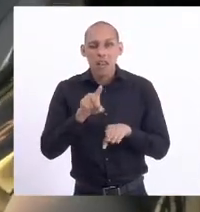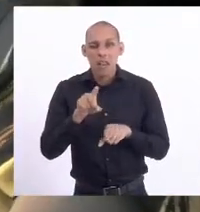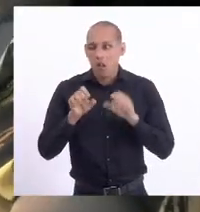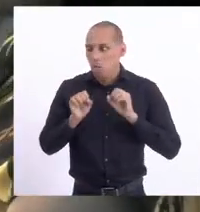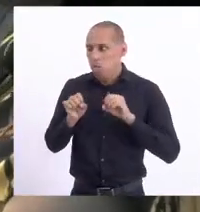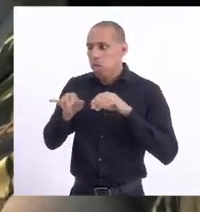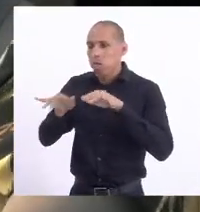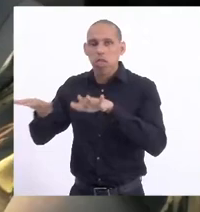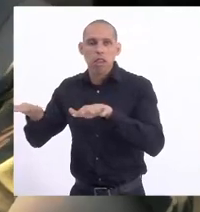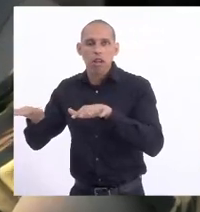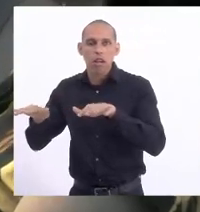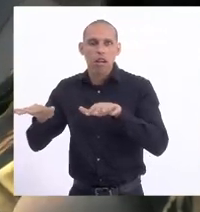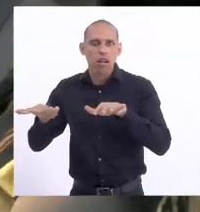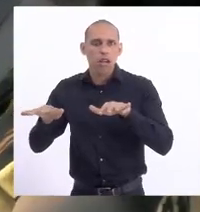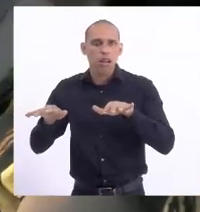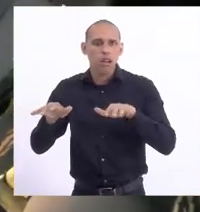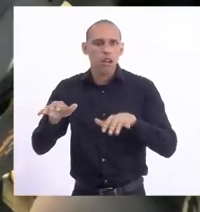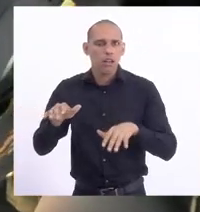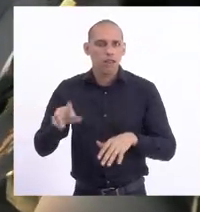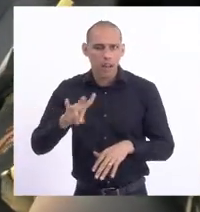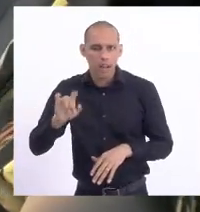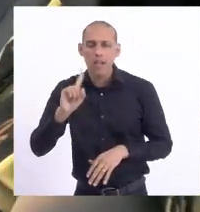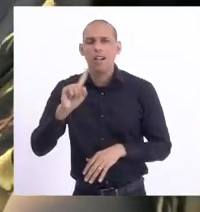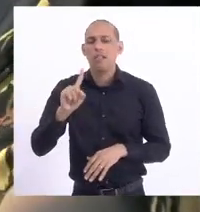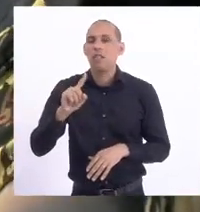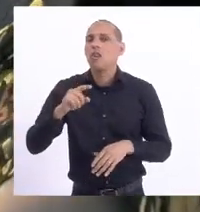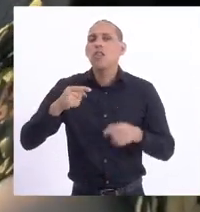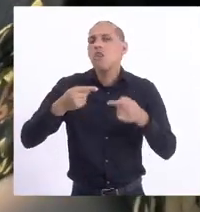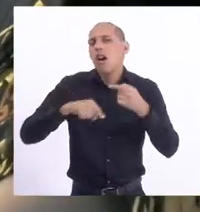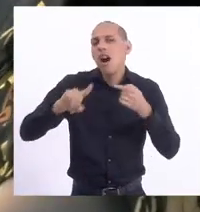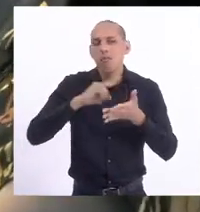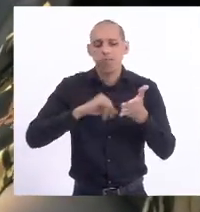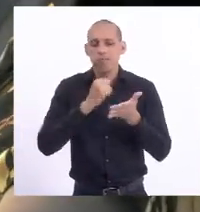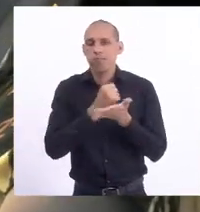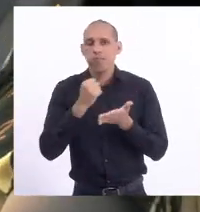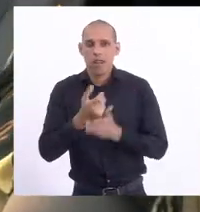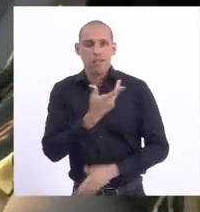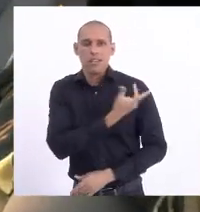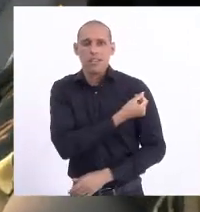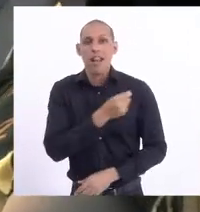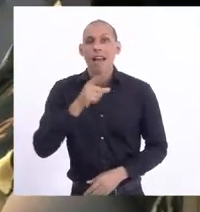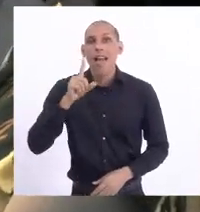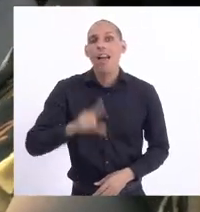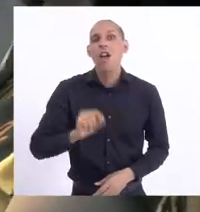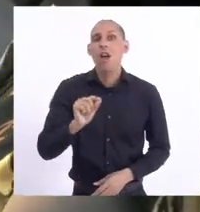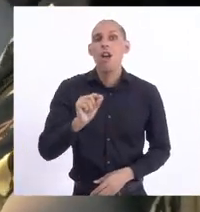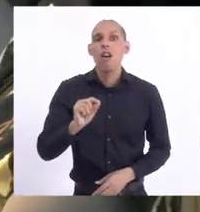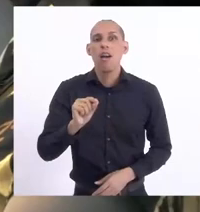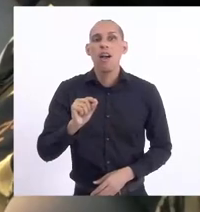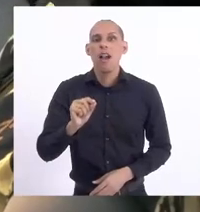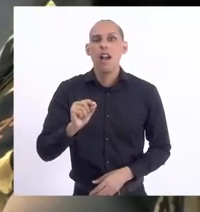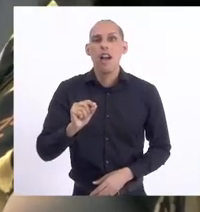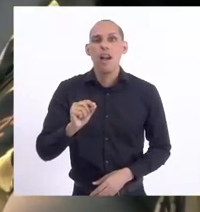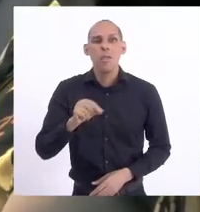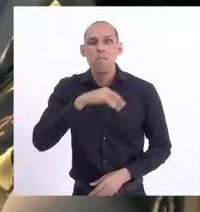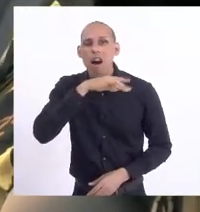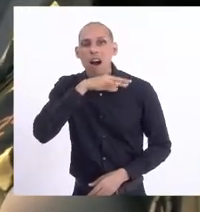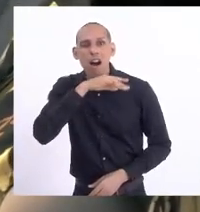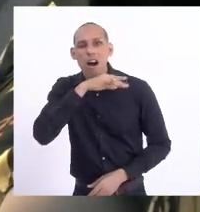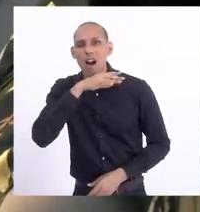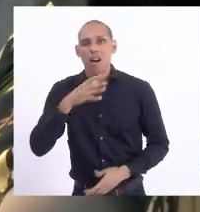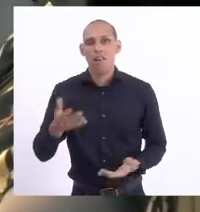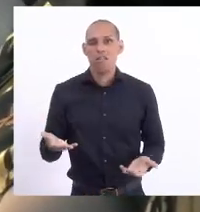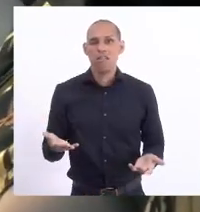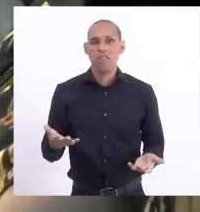transmitir. Então, isso não é questão de passaporte vacinal. O que querem fazer com a população é uma covardia. É uma